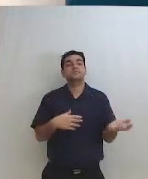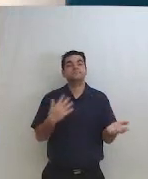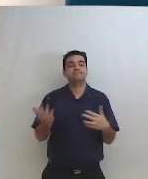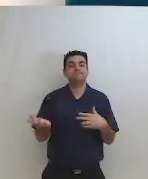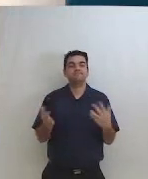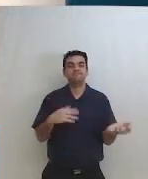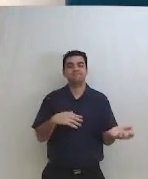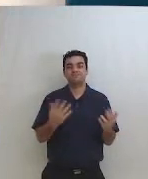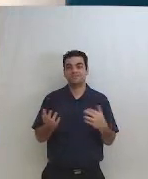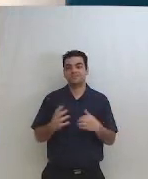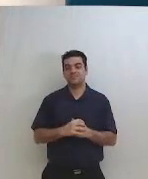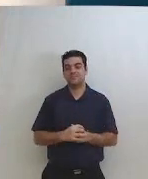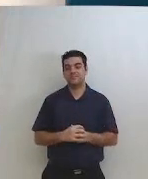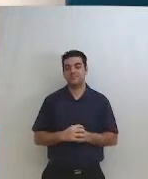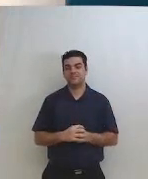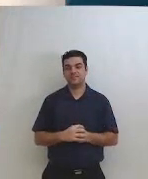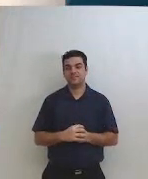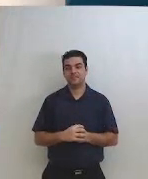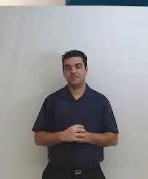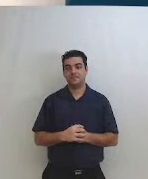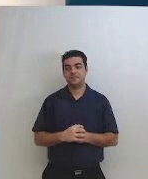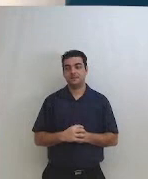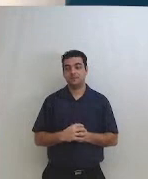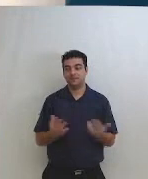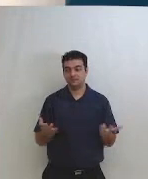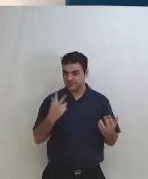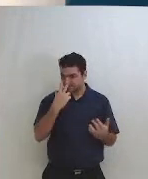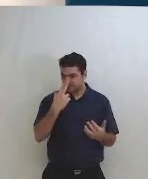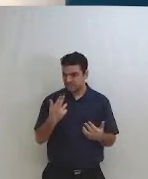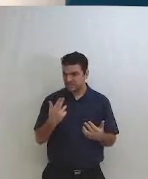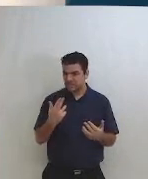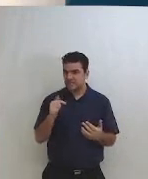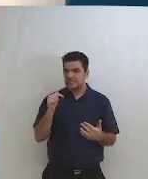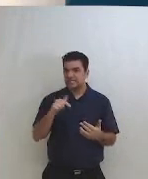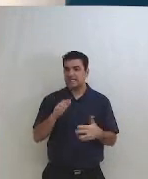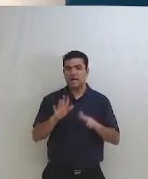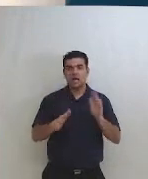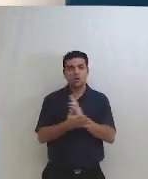Não tem nenhuma. Mas nós vamos permitir agora que existam decisões,